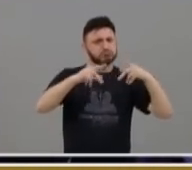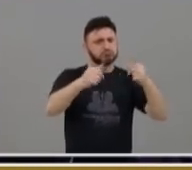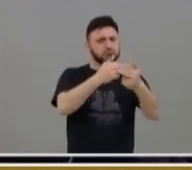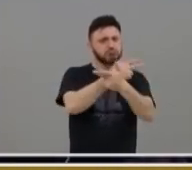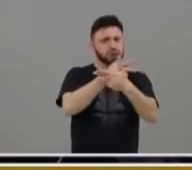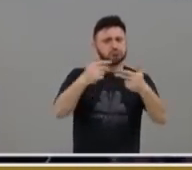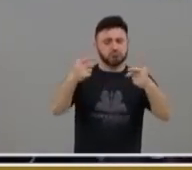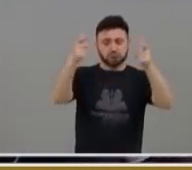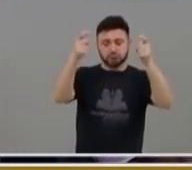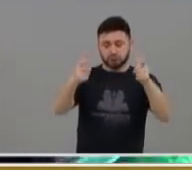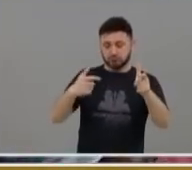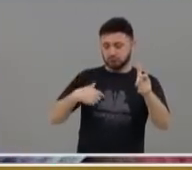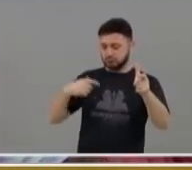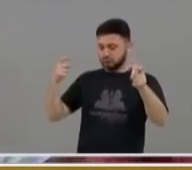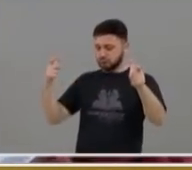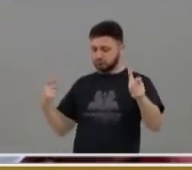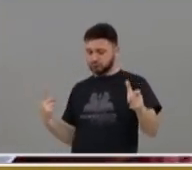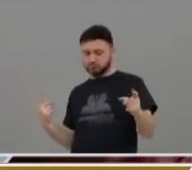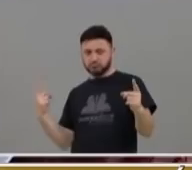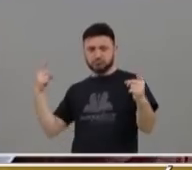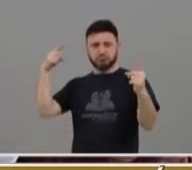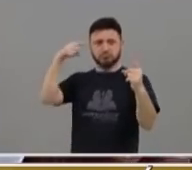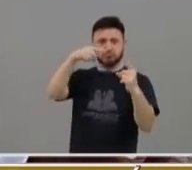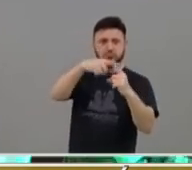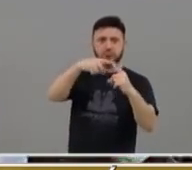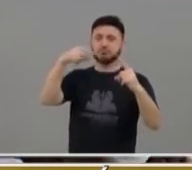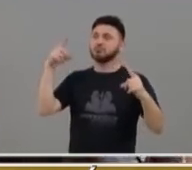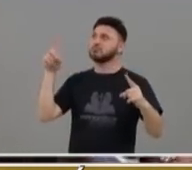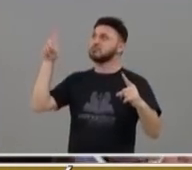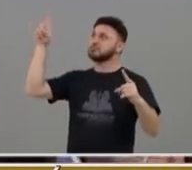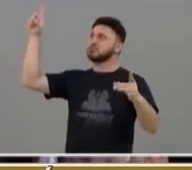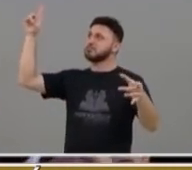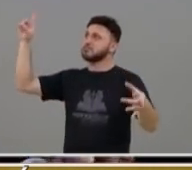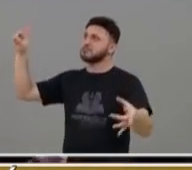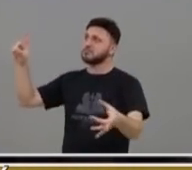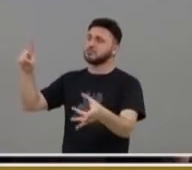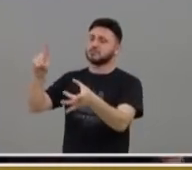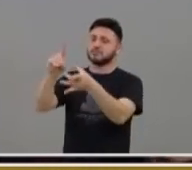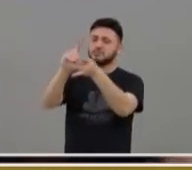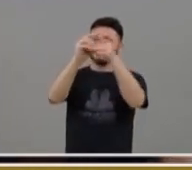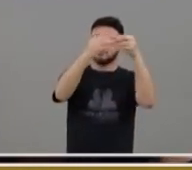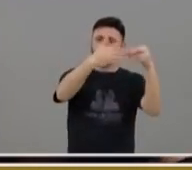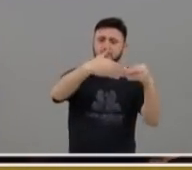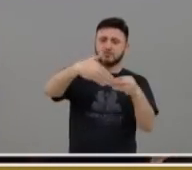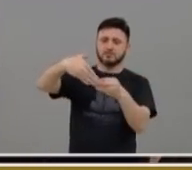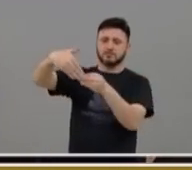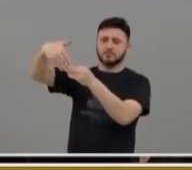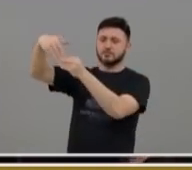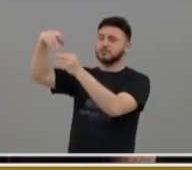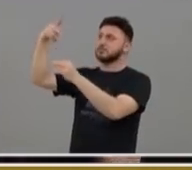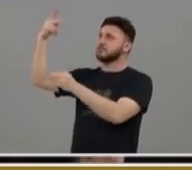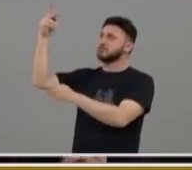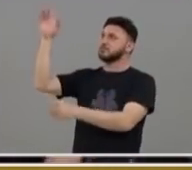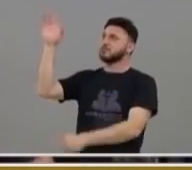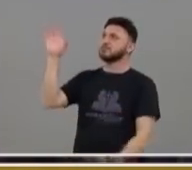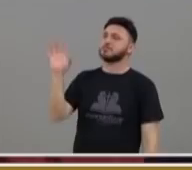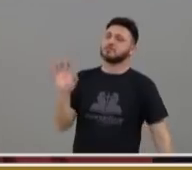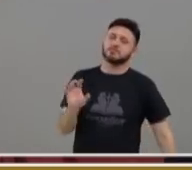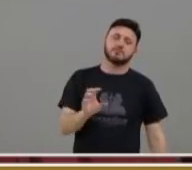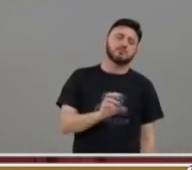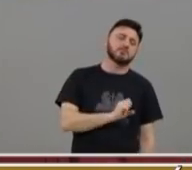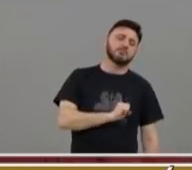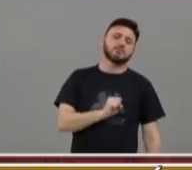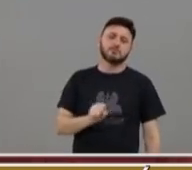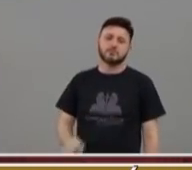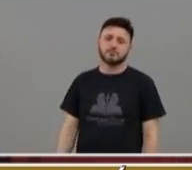sou. Vou nas asas do Senhor. O teu amor é o que